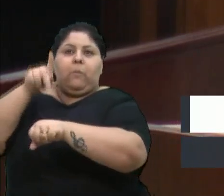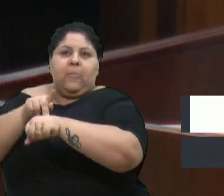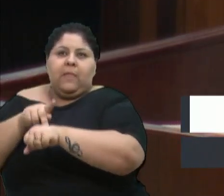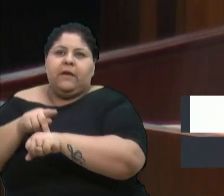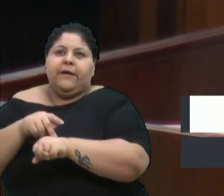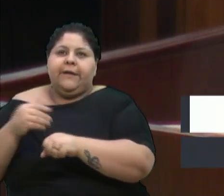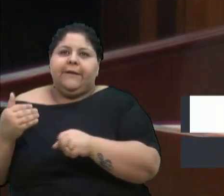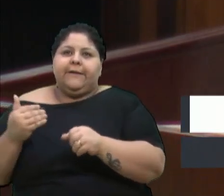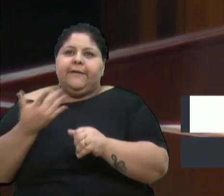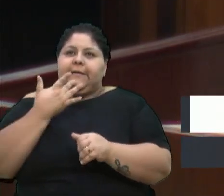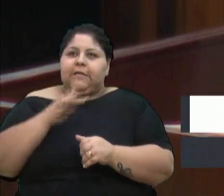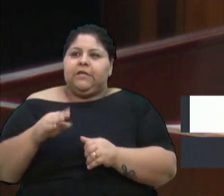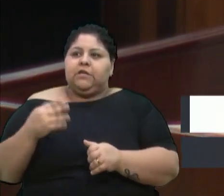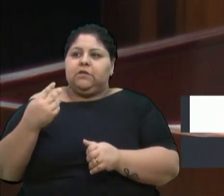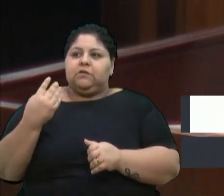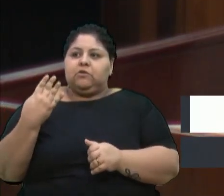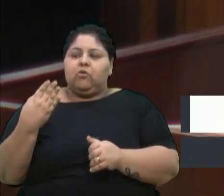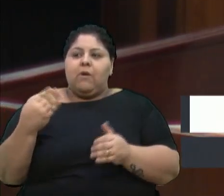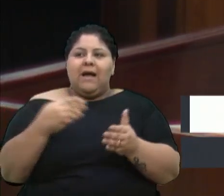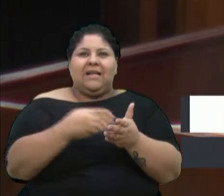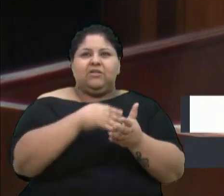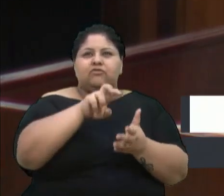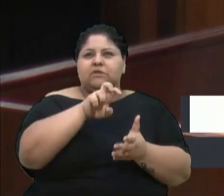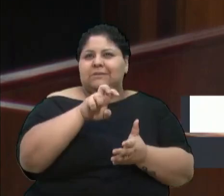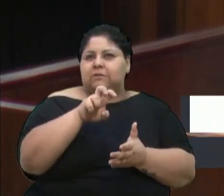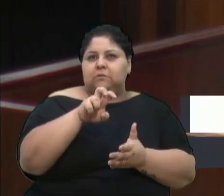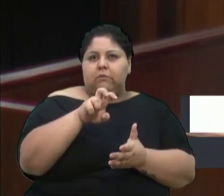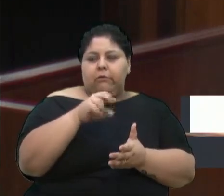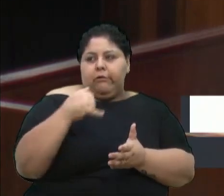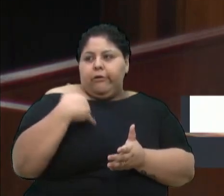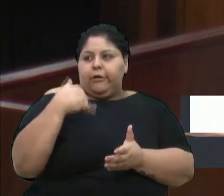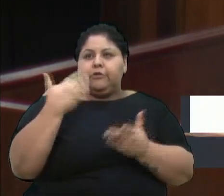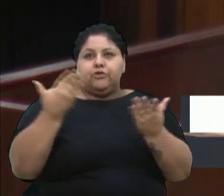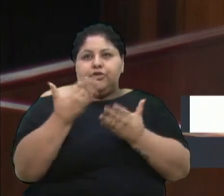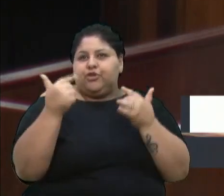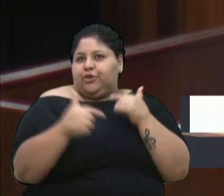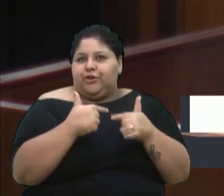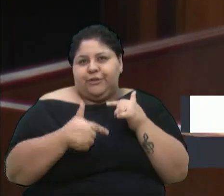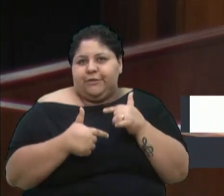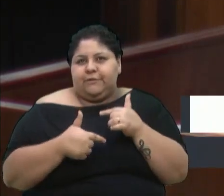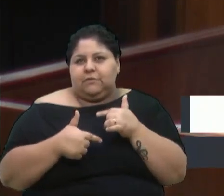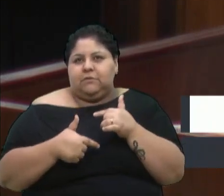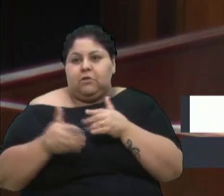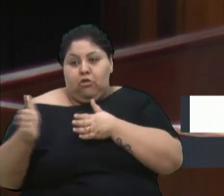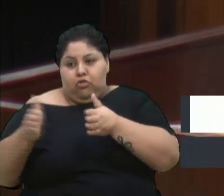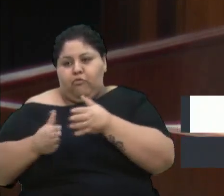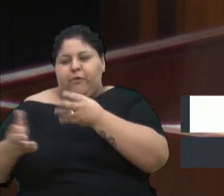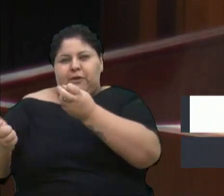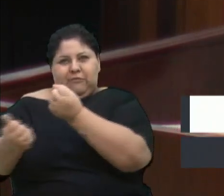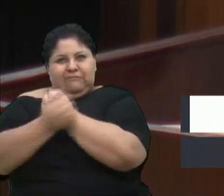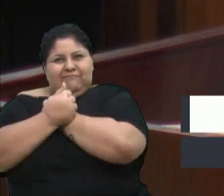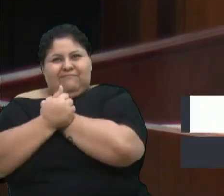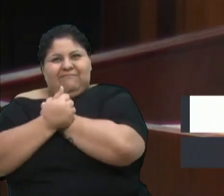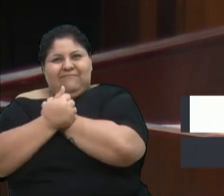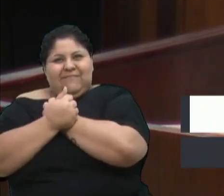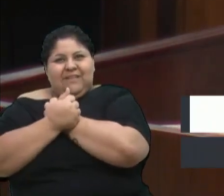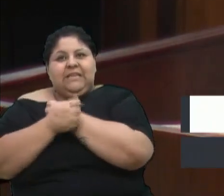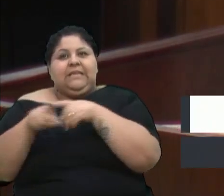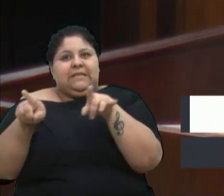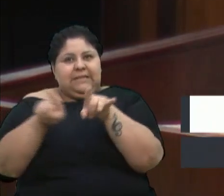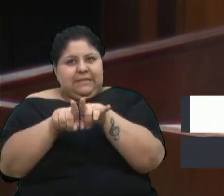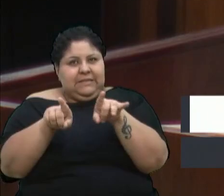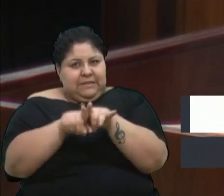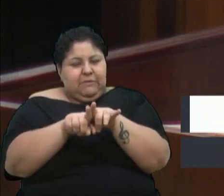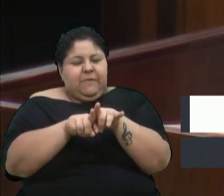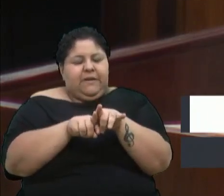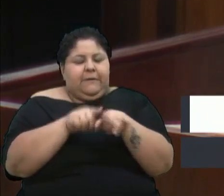já trabalhavam. No período da escravidão, elas entravam nas minas, né, com 4, 5 anos, para conseguir as